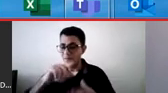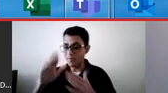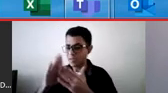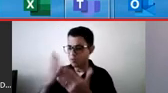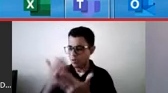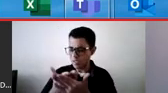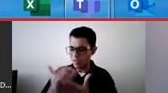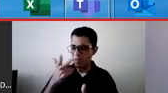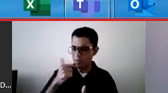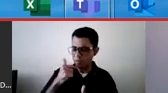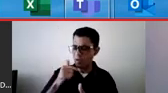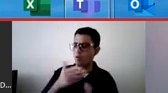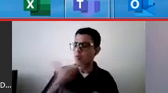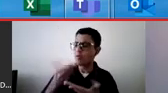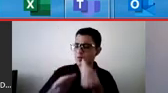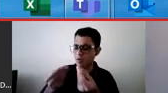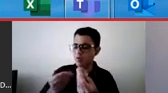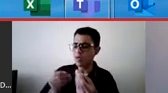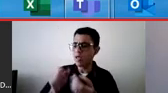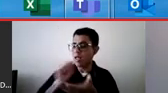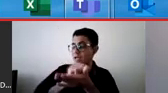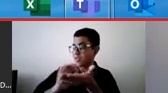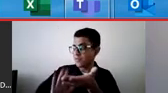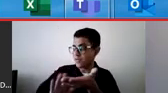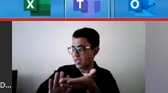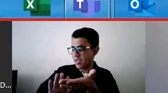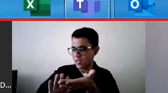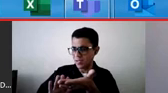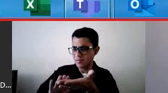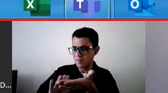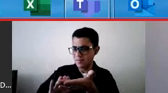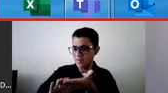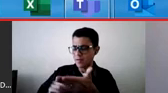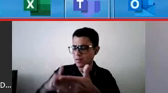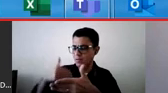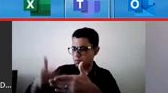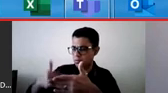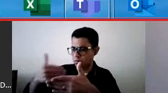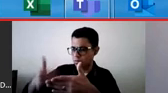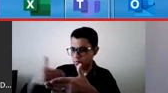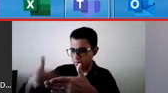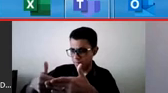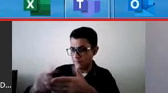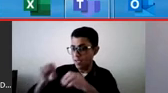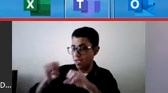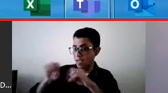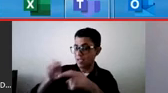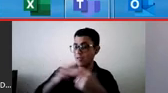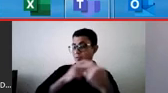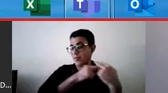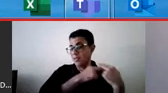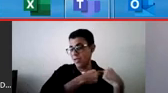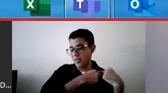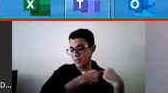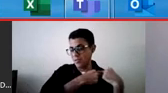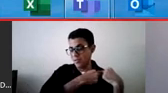Lá, ela vai começar a fazer algumas atividades, passar para ela essa